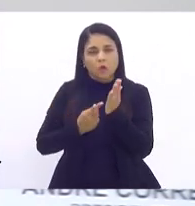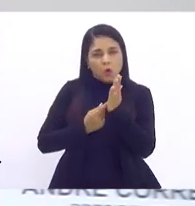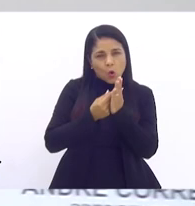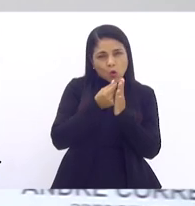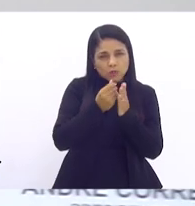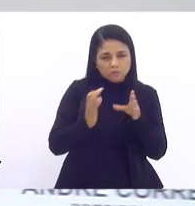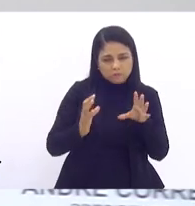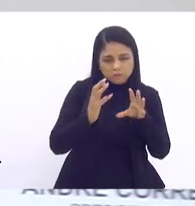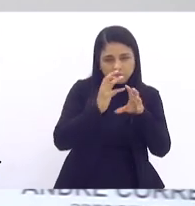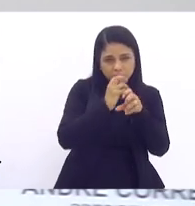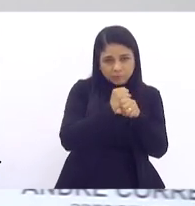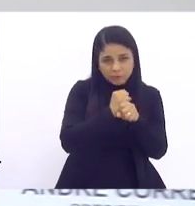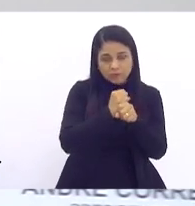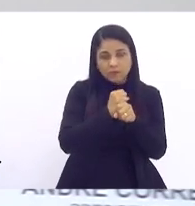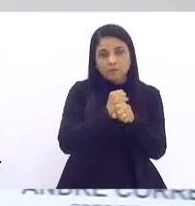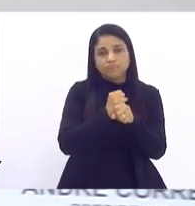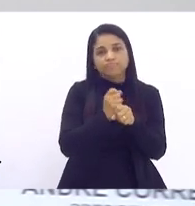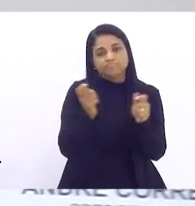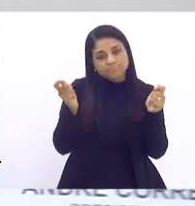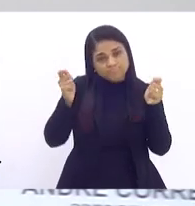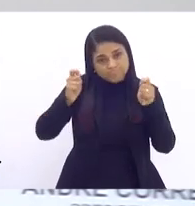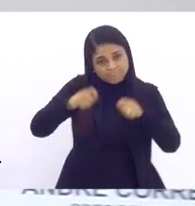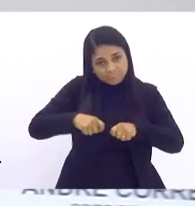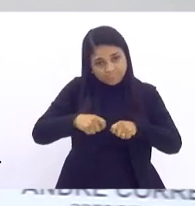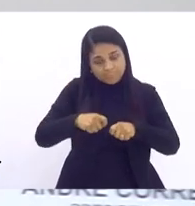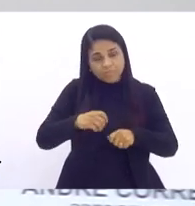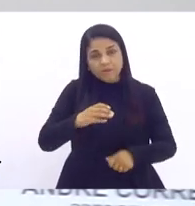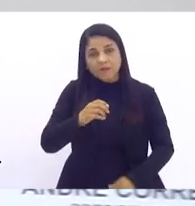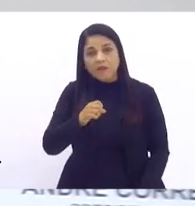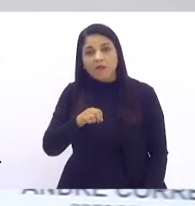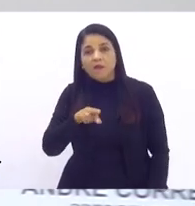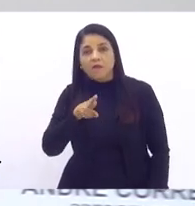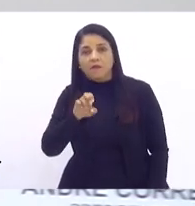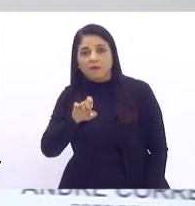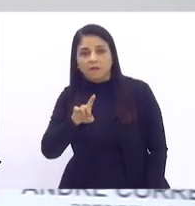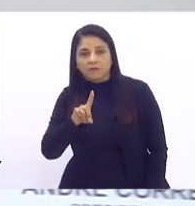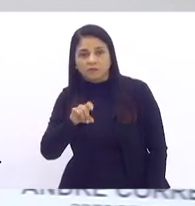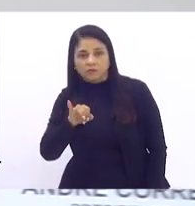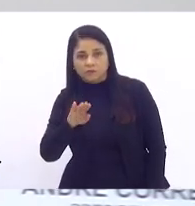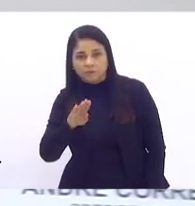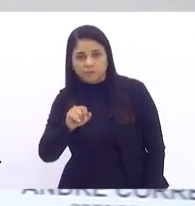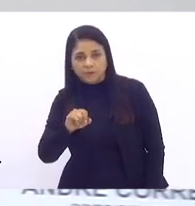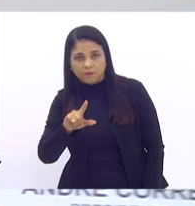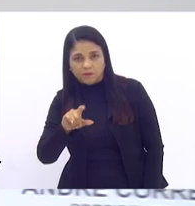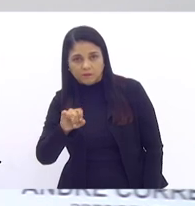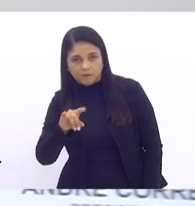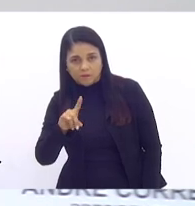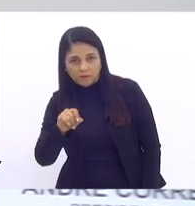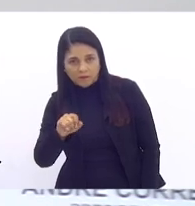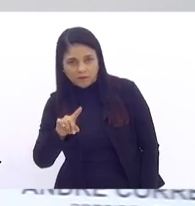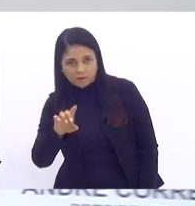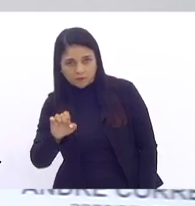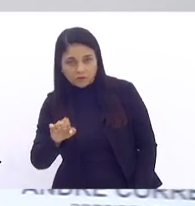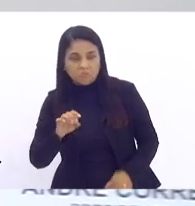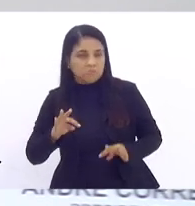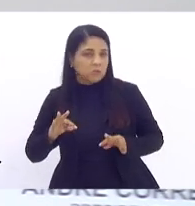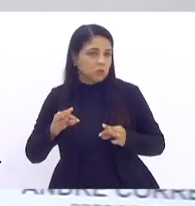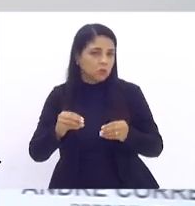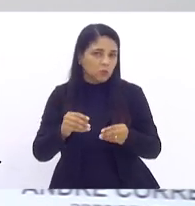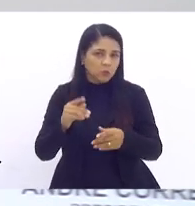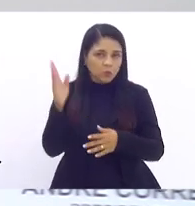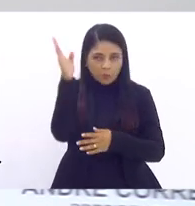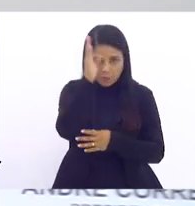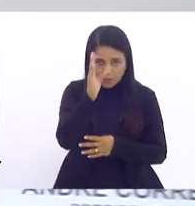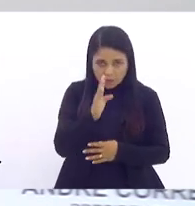capaz de garantir credibilidade que é fundamental para qualquer país para qualquer empreendedor econômico